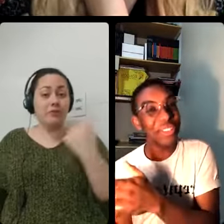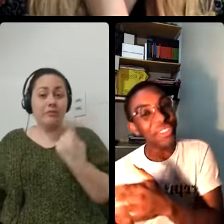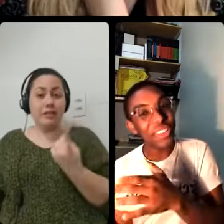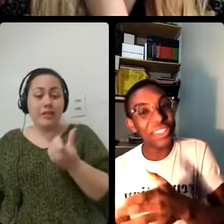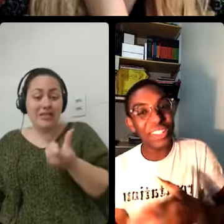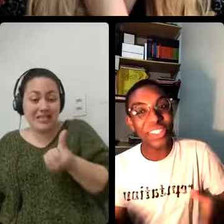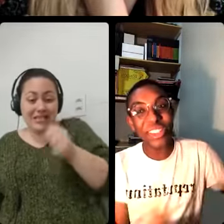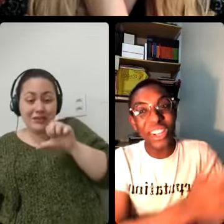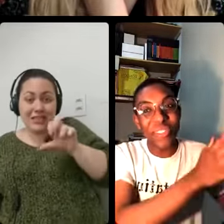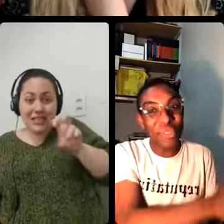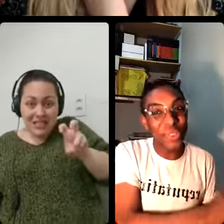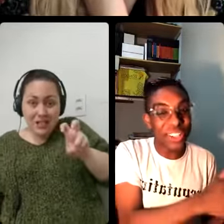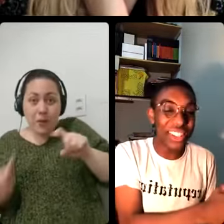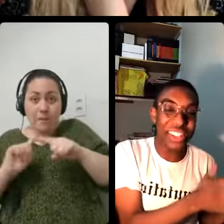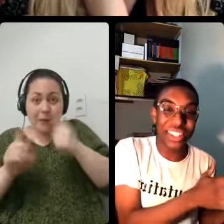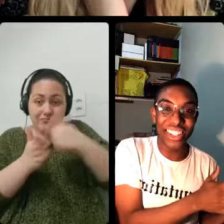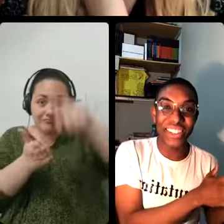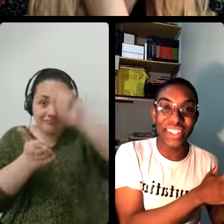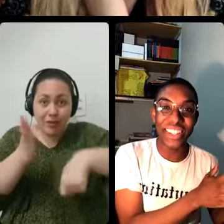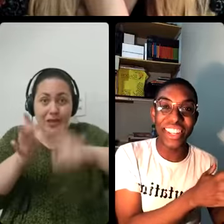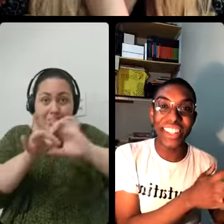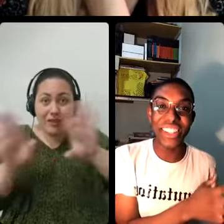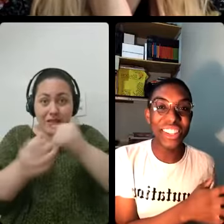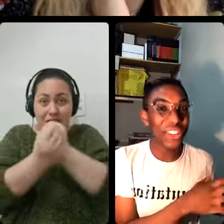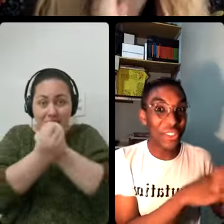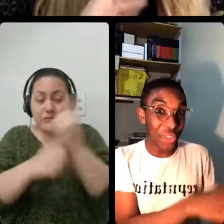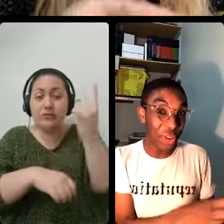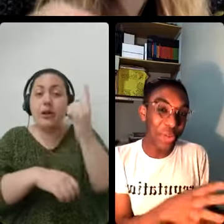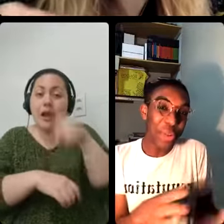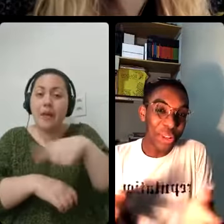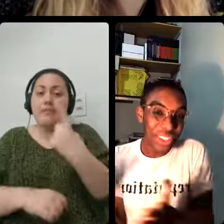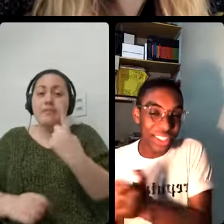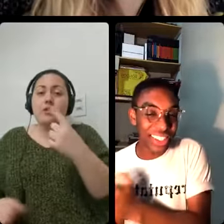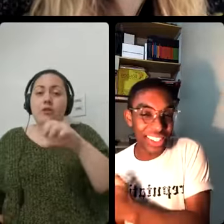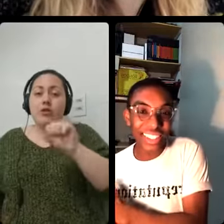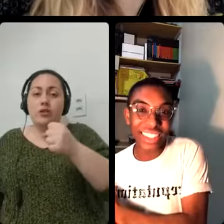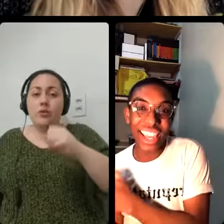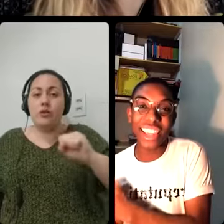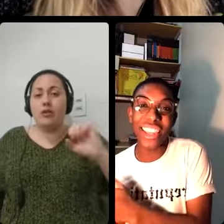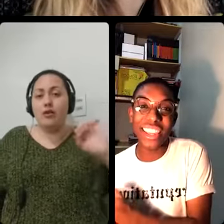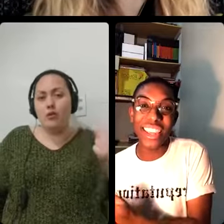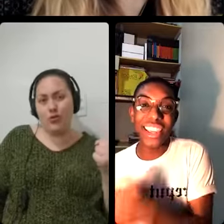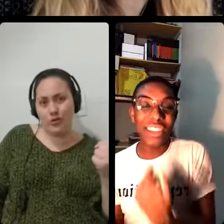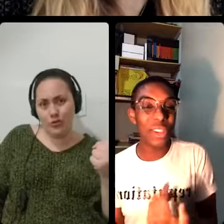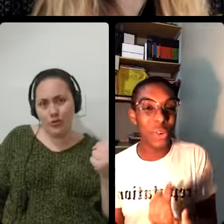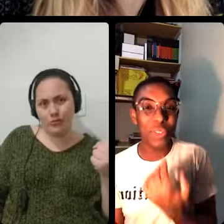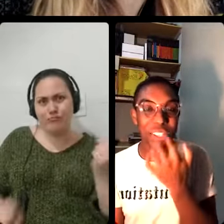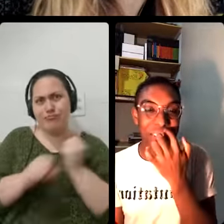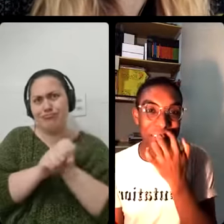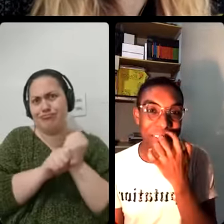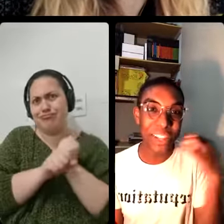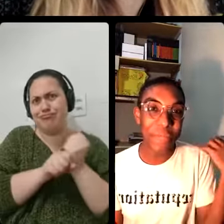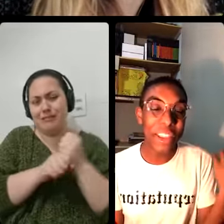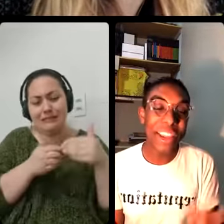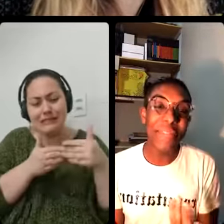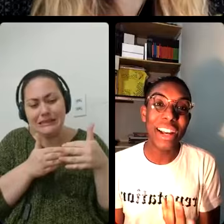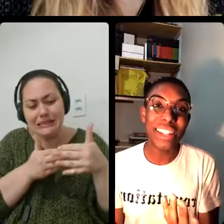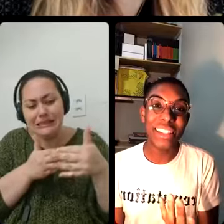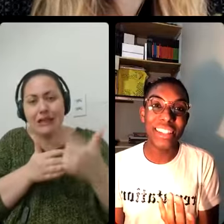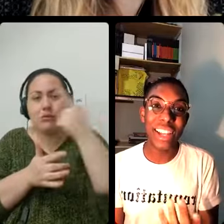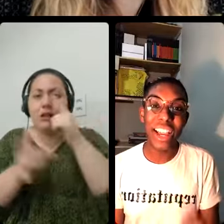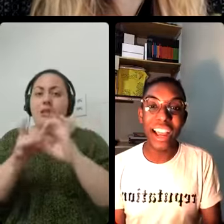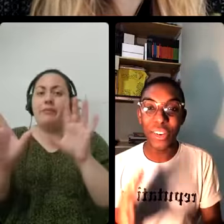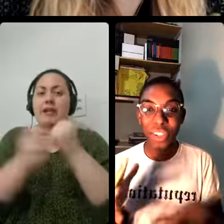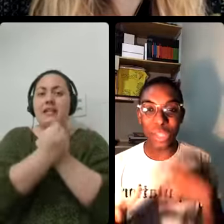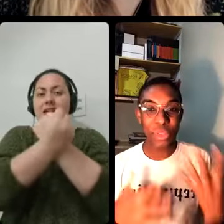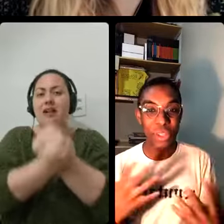abolição aconteceu só em 1888. Então, assim, foram muitos anos até que isso acontecesse, né?